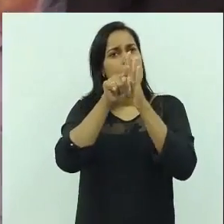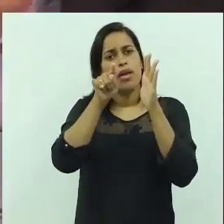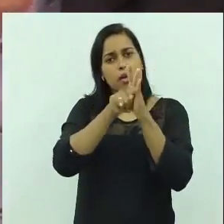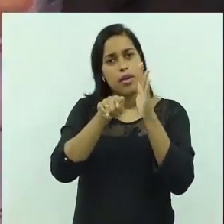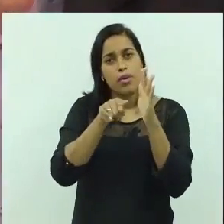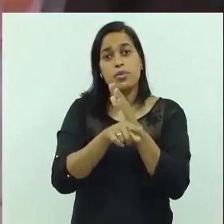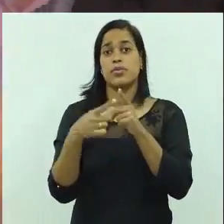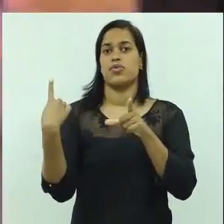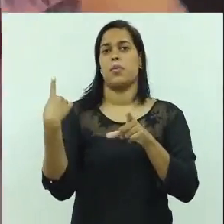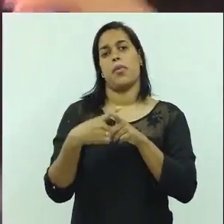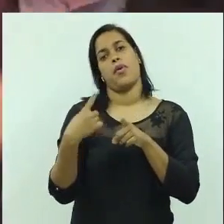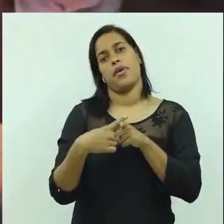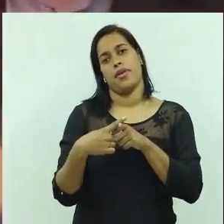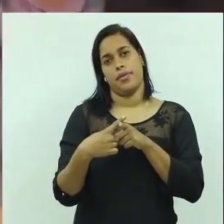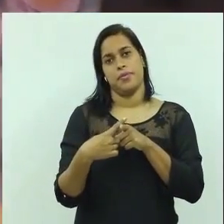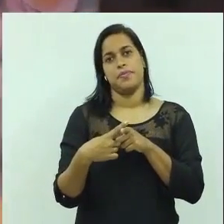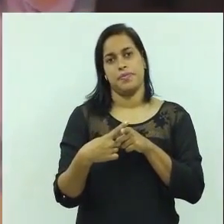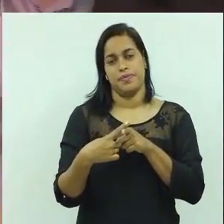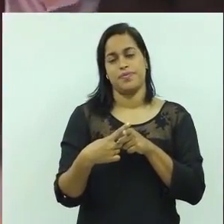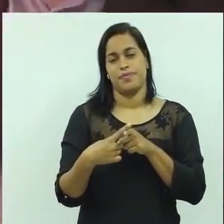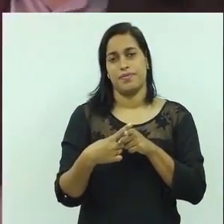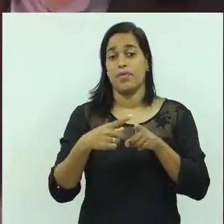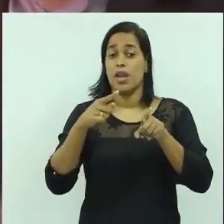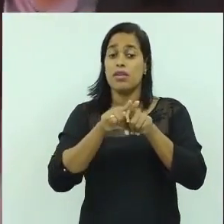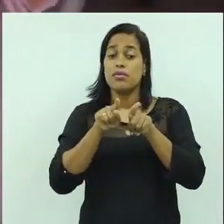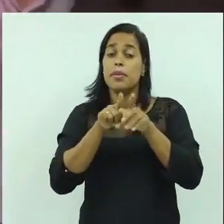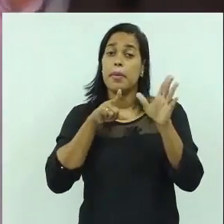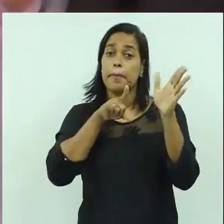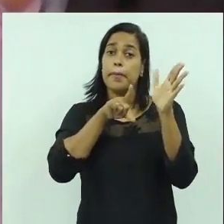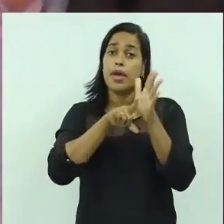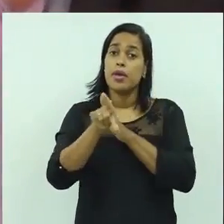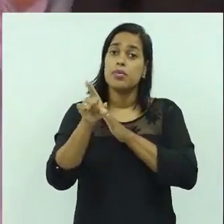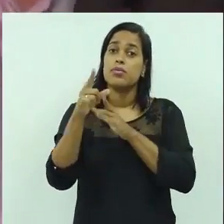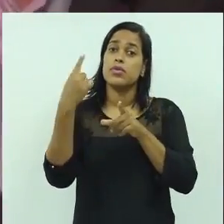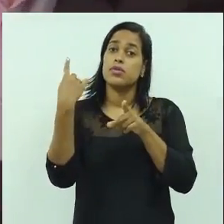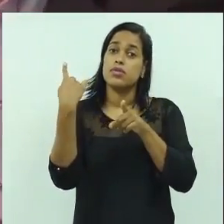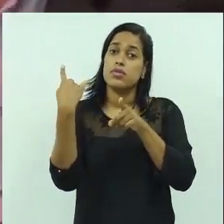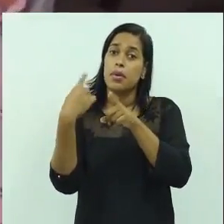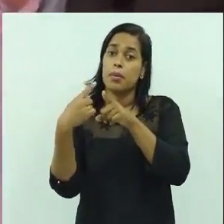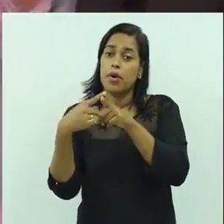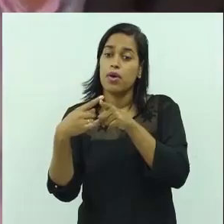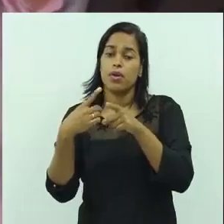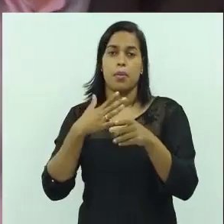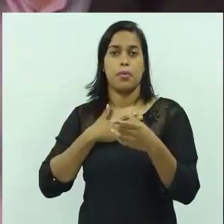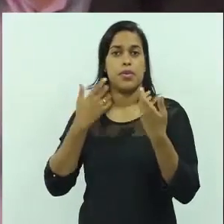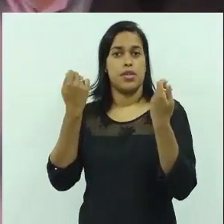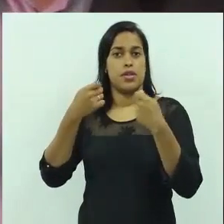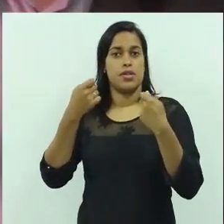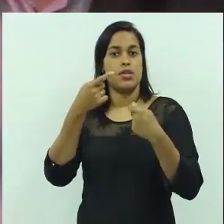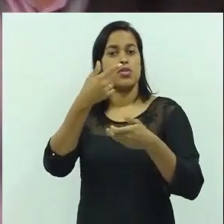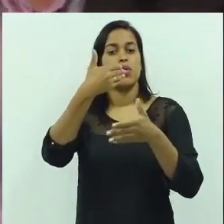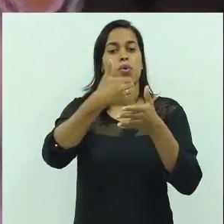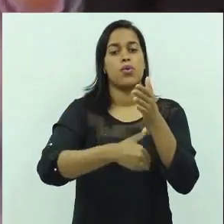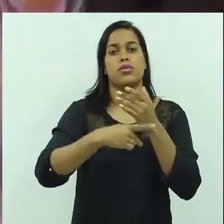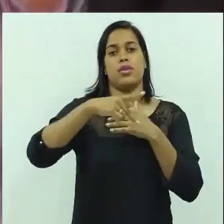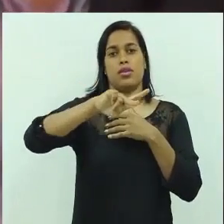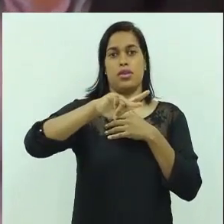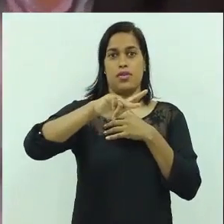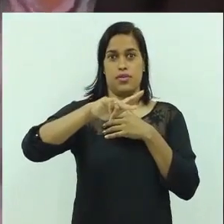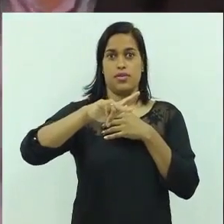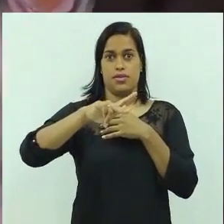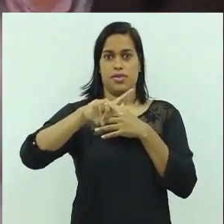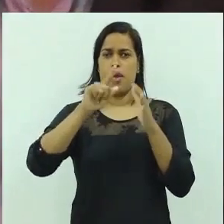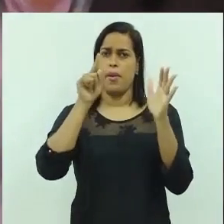tipo por quê? E questões do tipo, por que eu deveria lhe contratar? Isso é uma pergunta